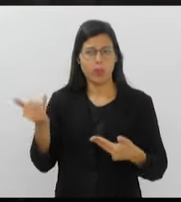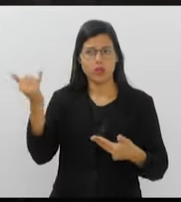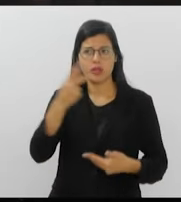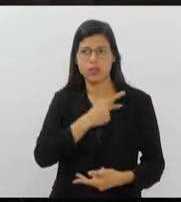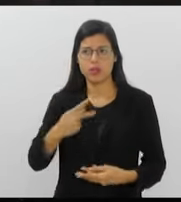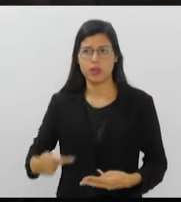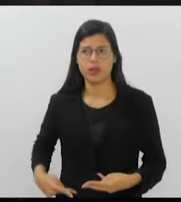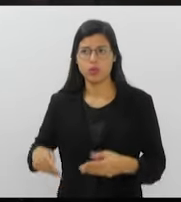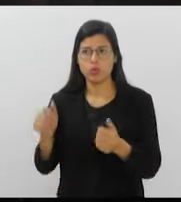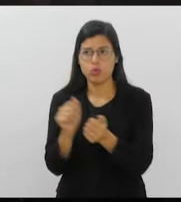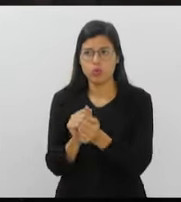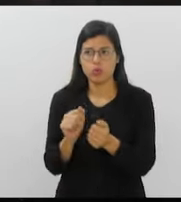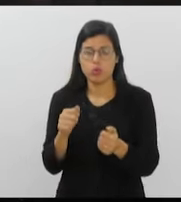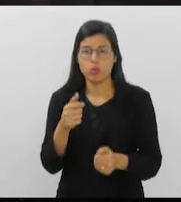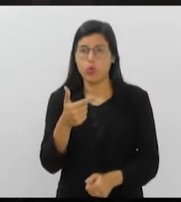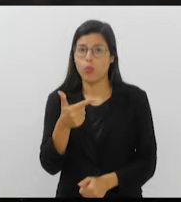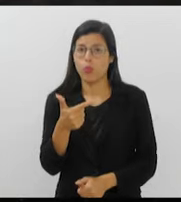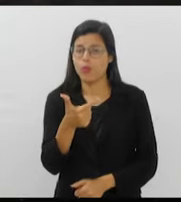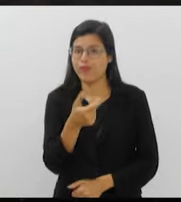Eu, juntamente com mais